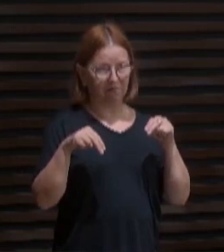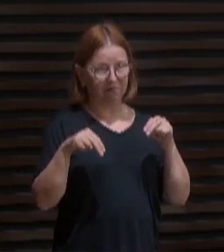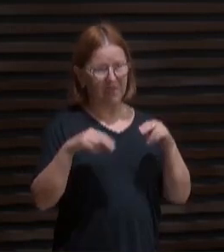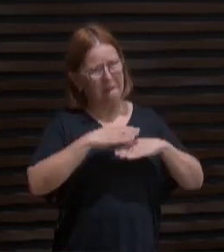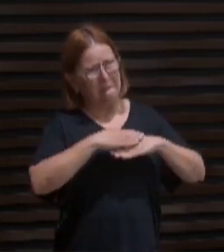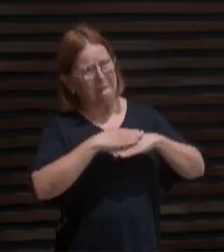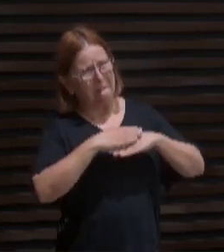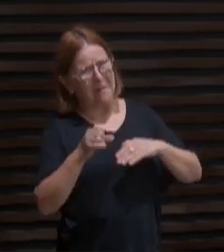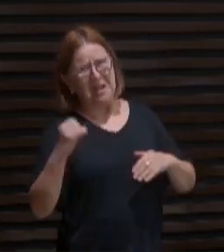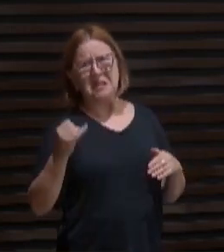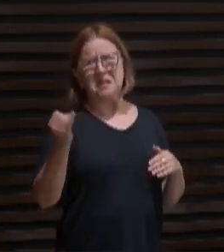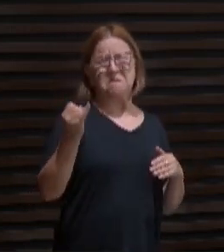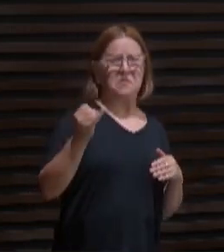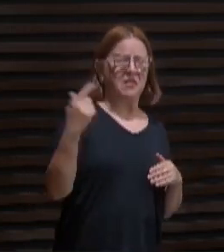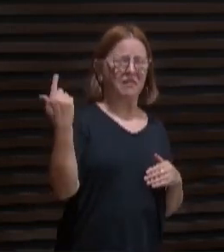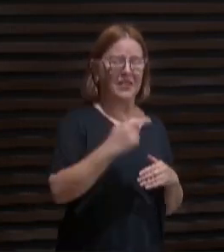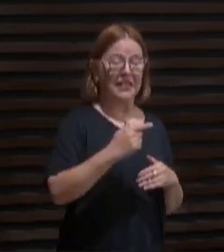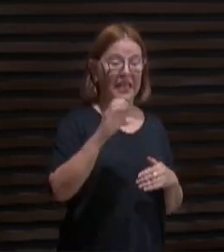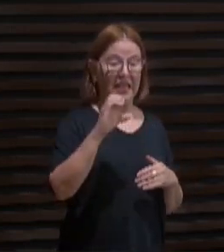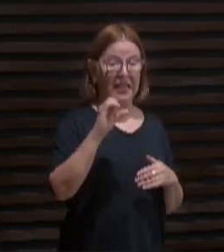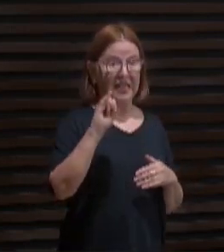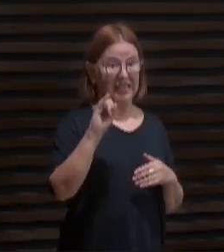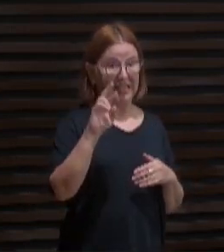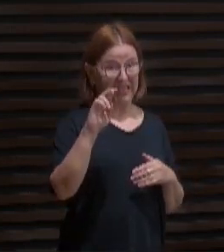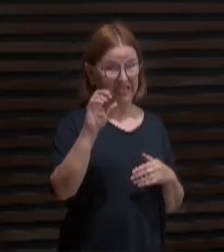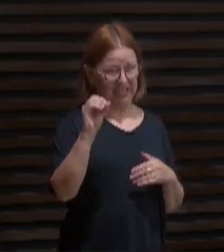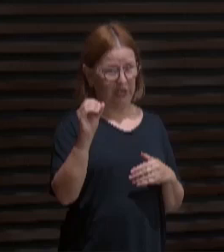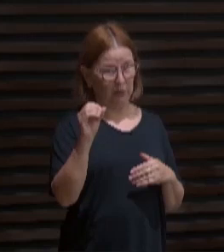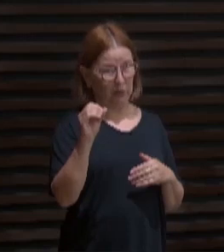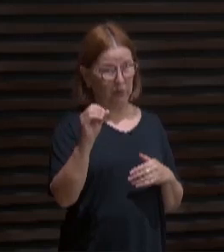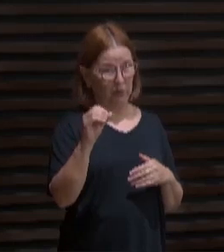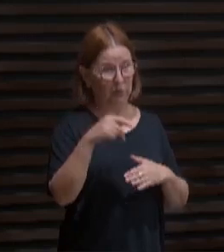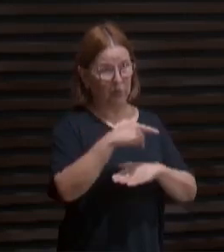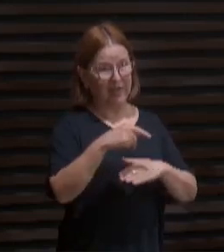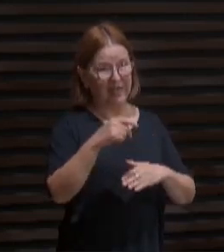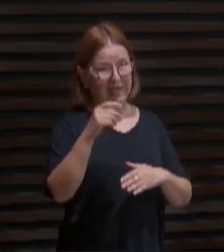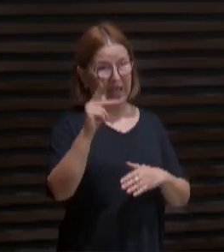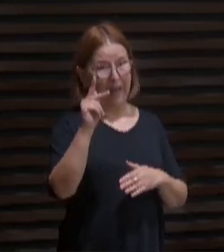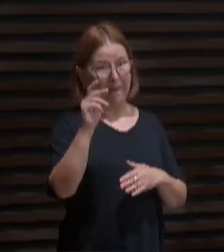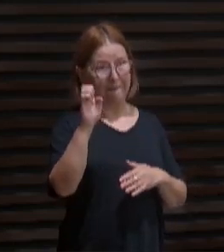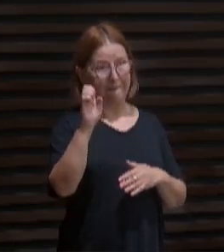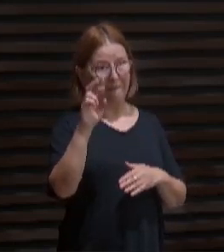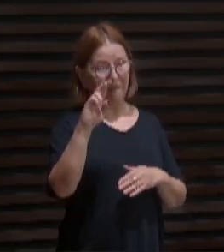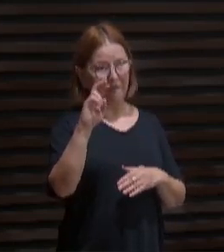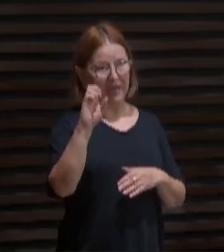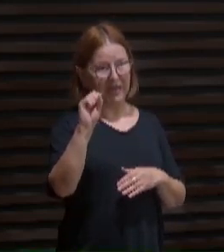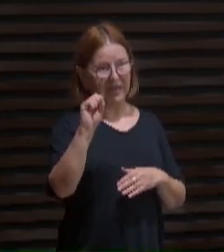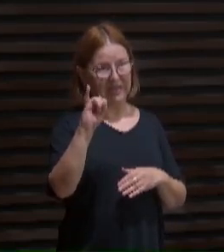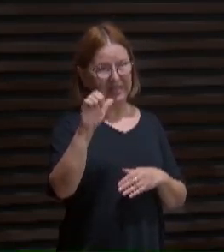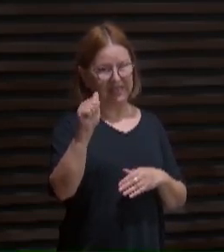que Ciro da Pérsia, mais do que Alexandre da Grécia, mais do que